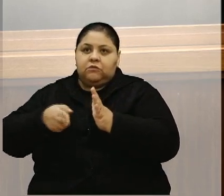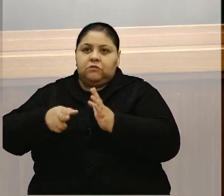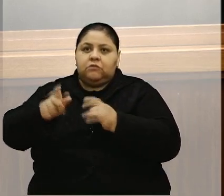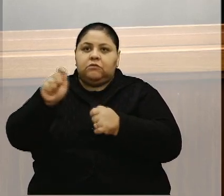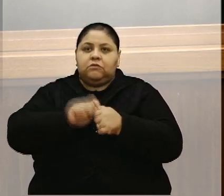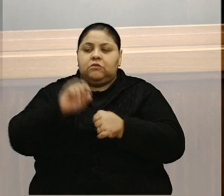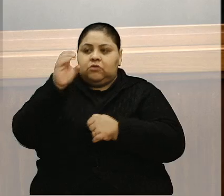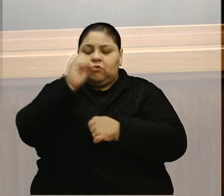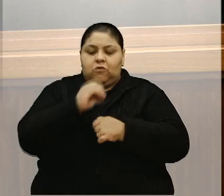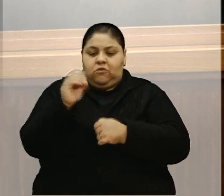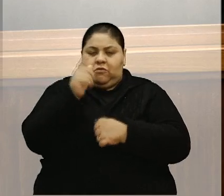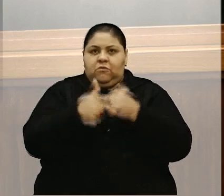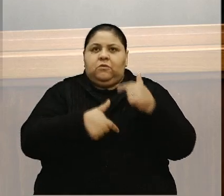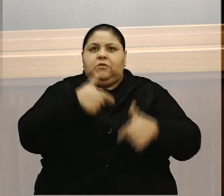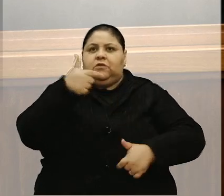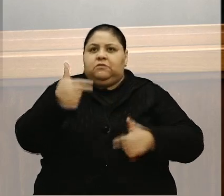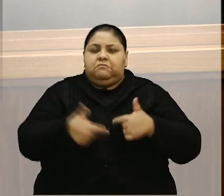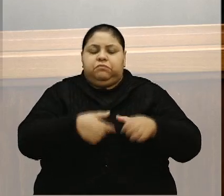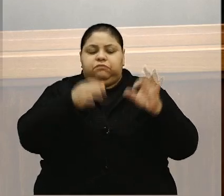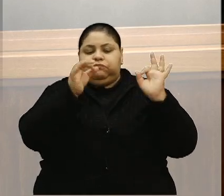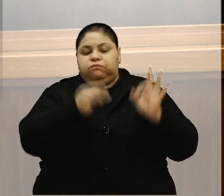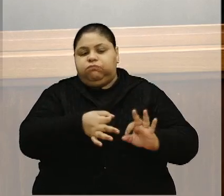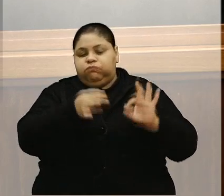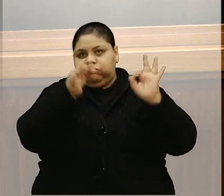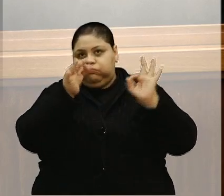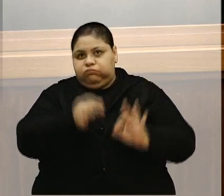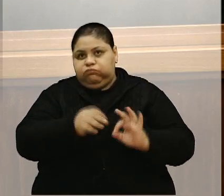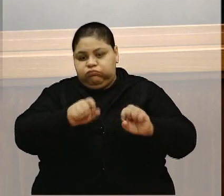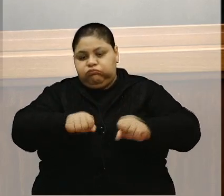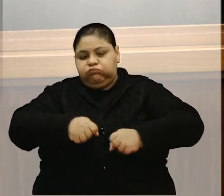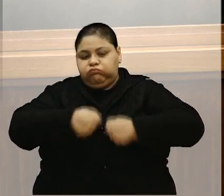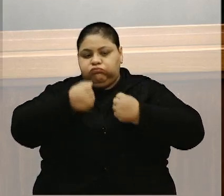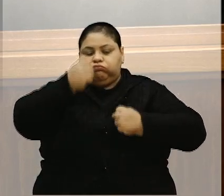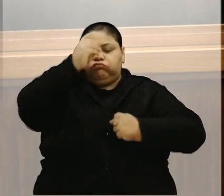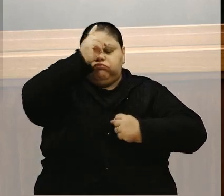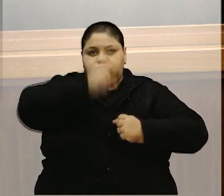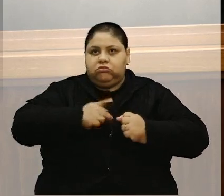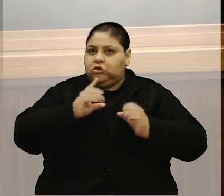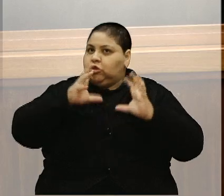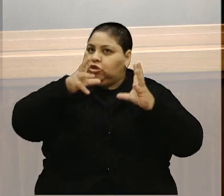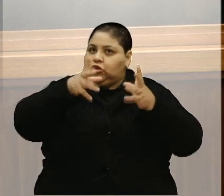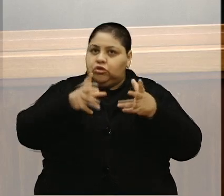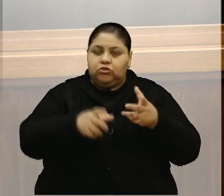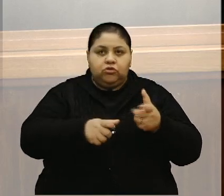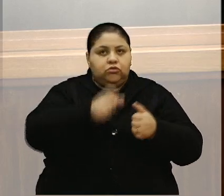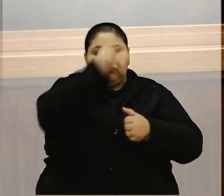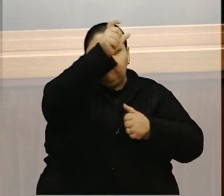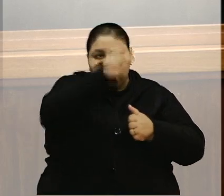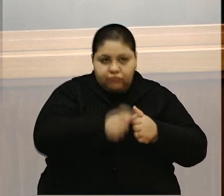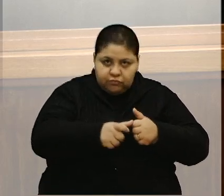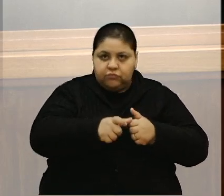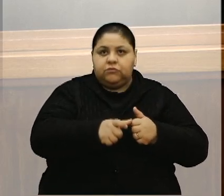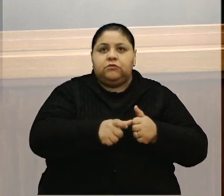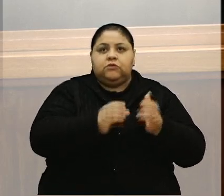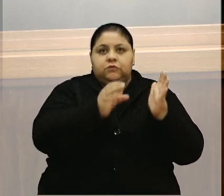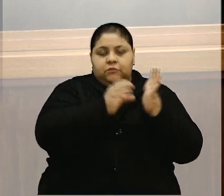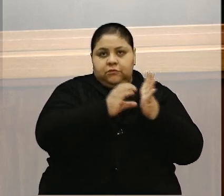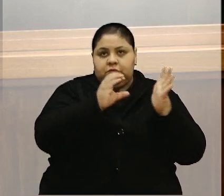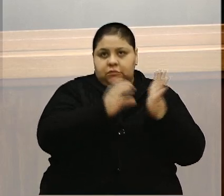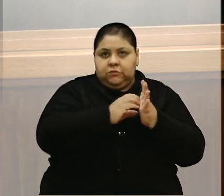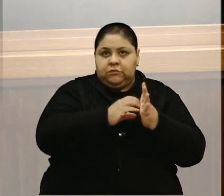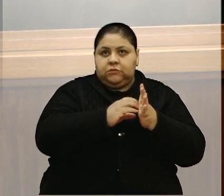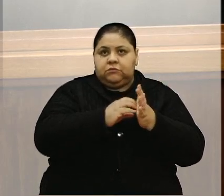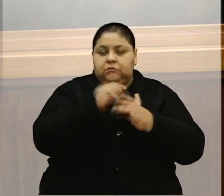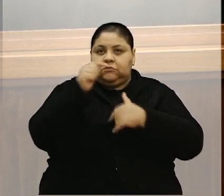um ótimo trabalho, um trabalho de excelência na defesa dos direitos de todos os trabalhadores, de todos os nossos servidores que prestam